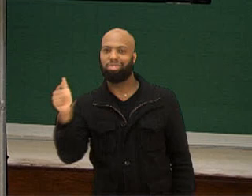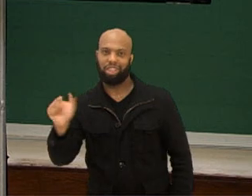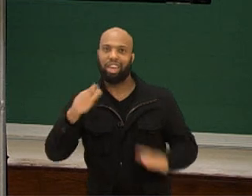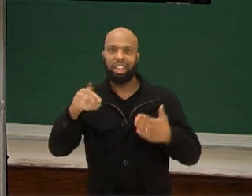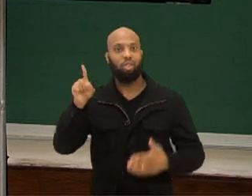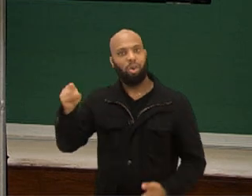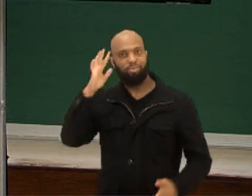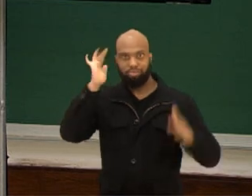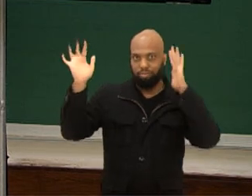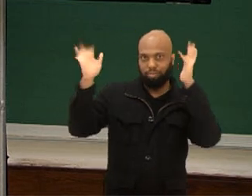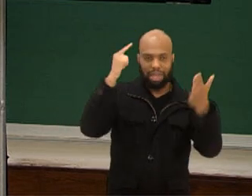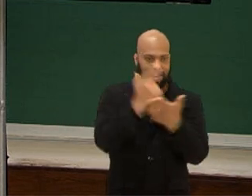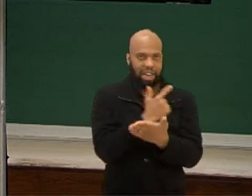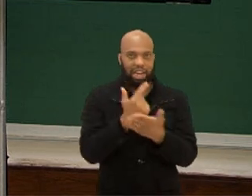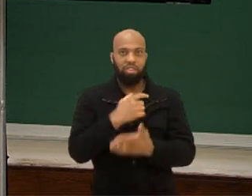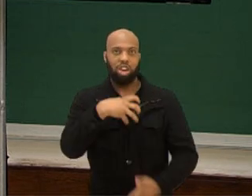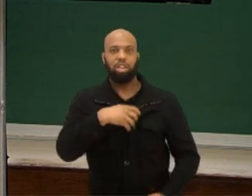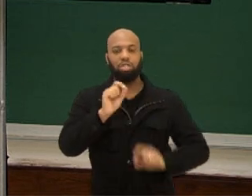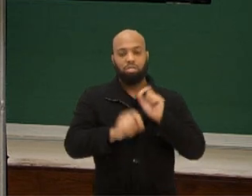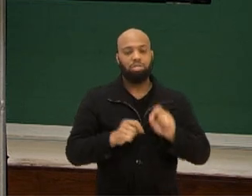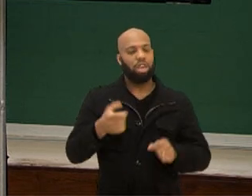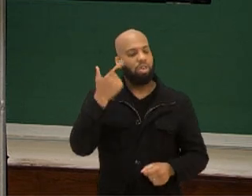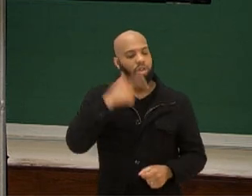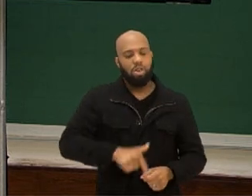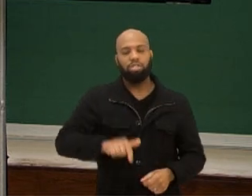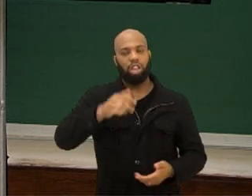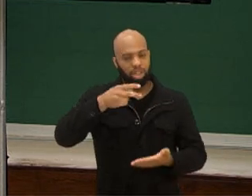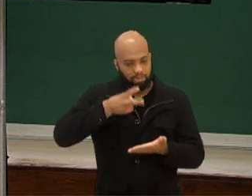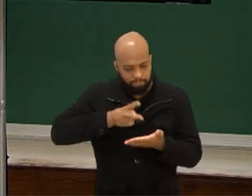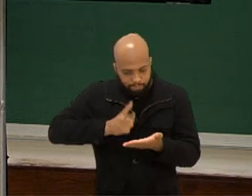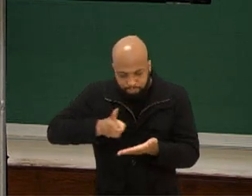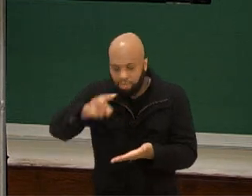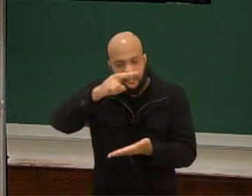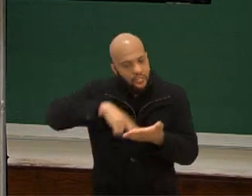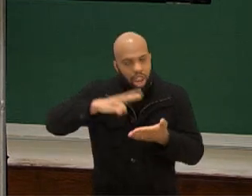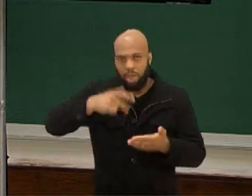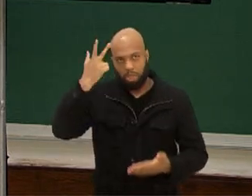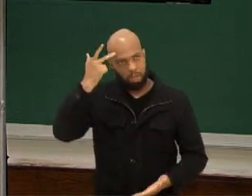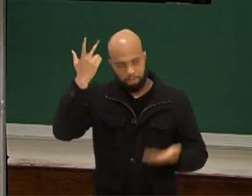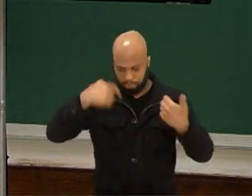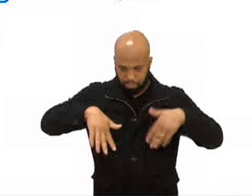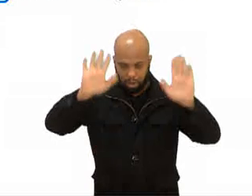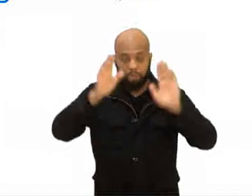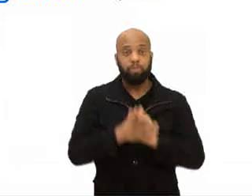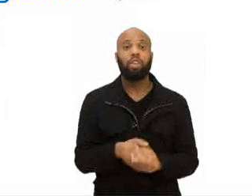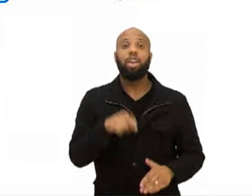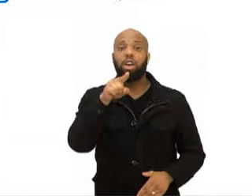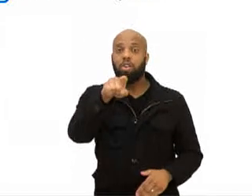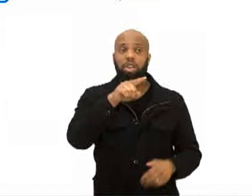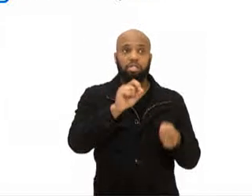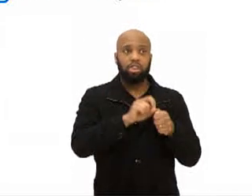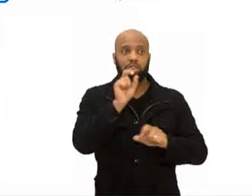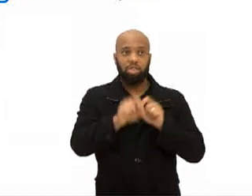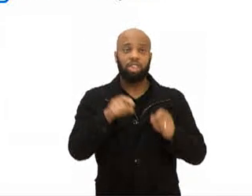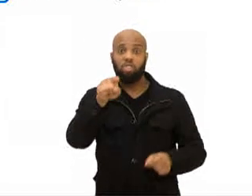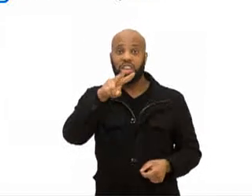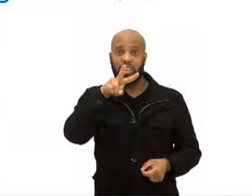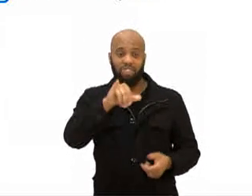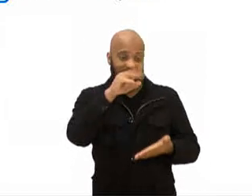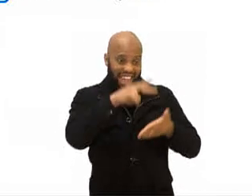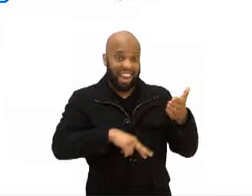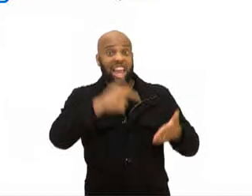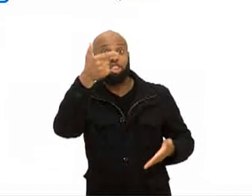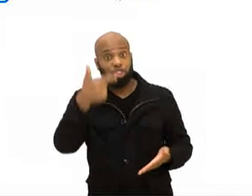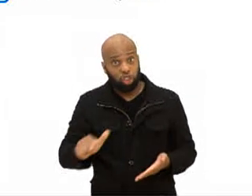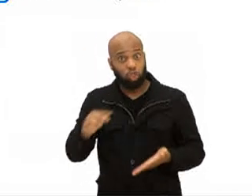obra de fantasia é uma obra que vai fluir a leitura. Vocês vão fazer a releitura de